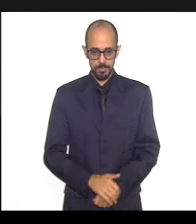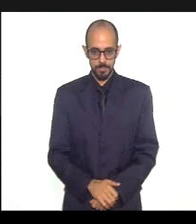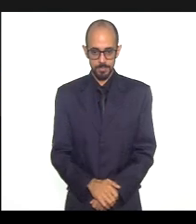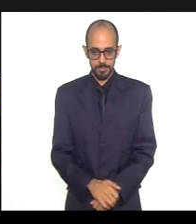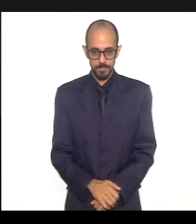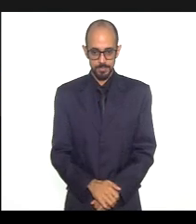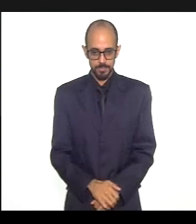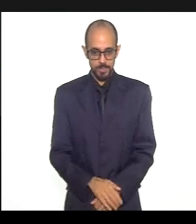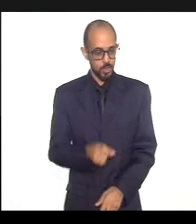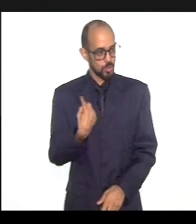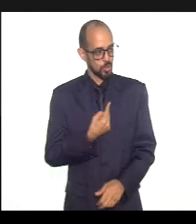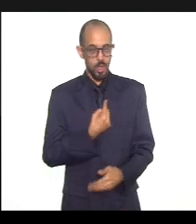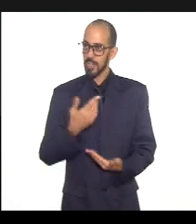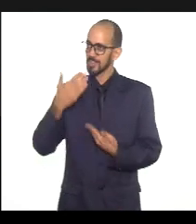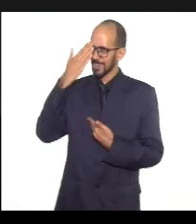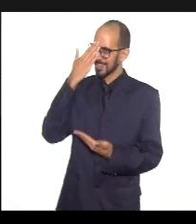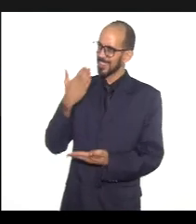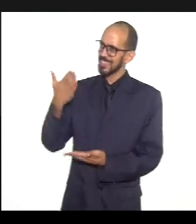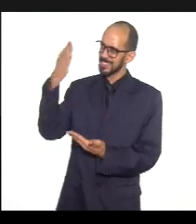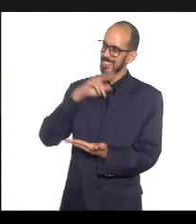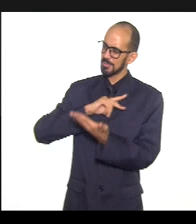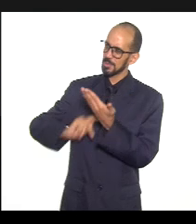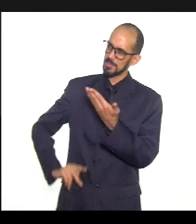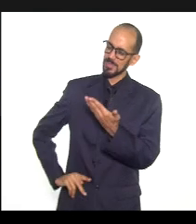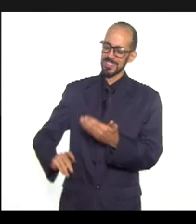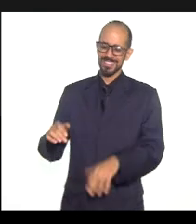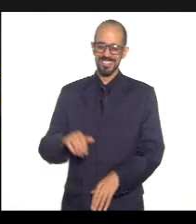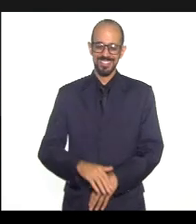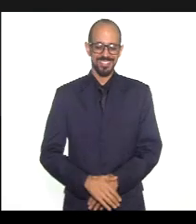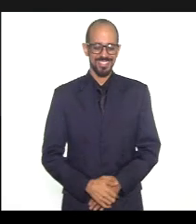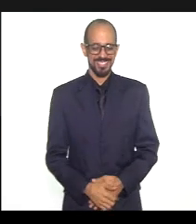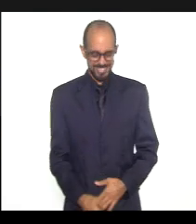Nós que agradecemos a gentileza do presidente.